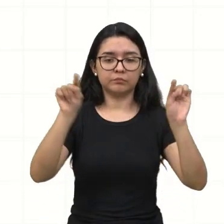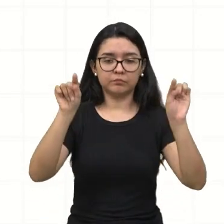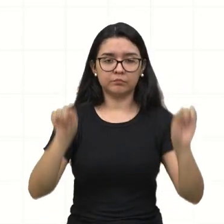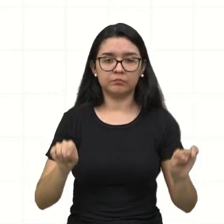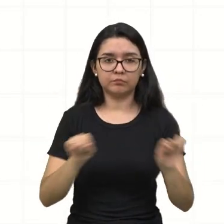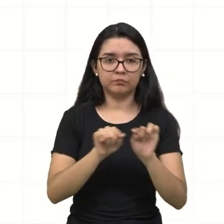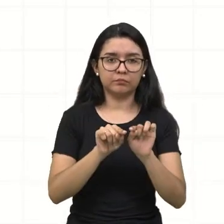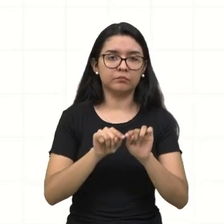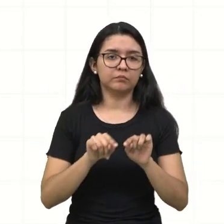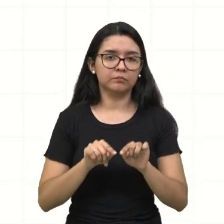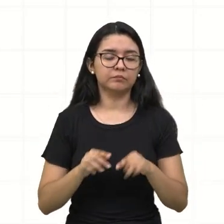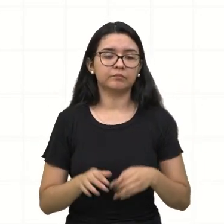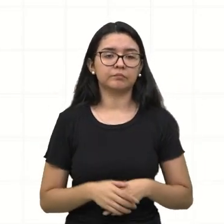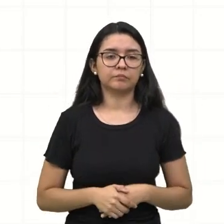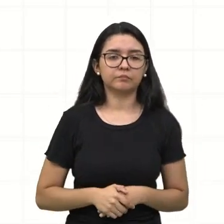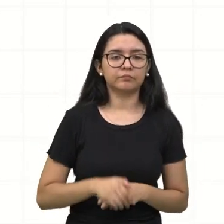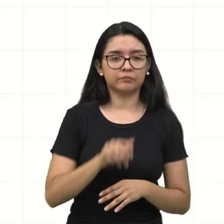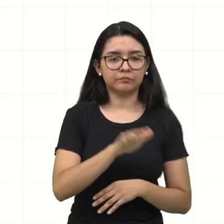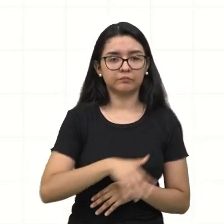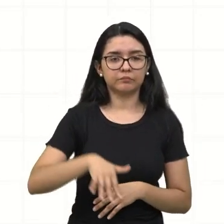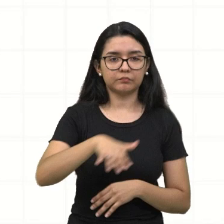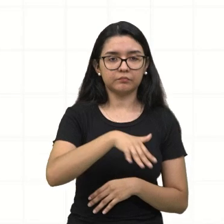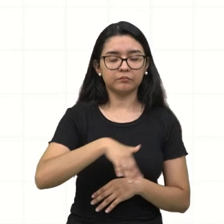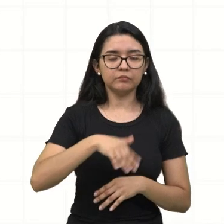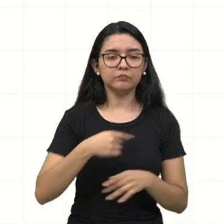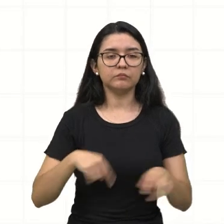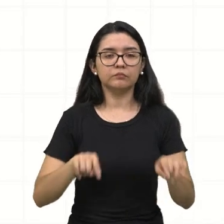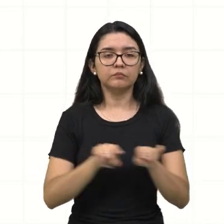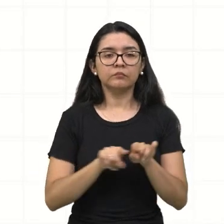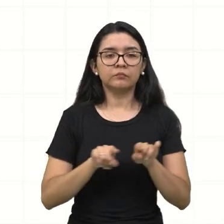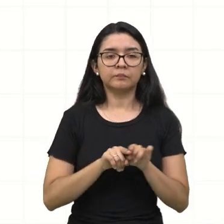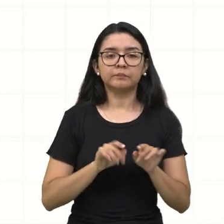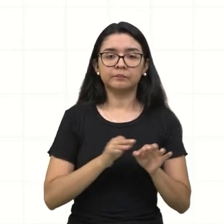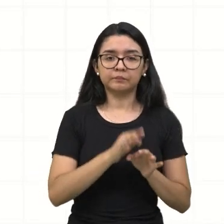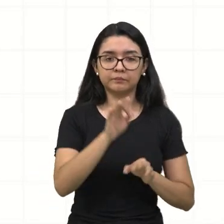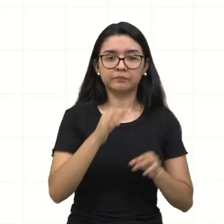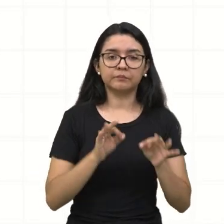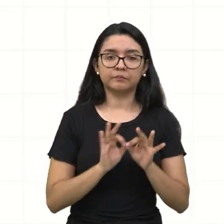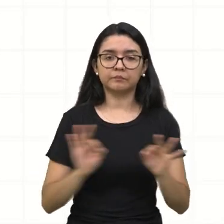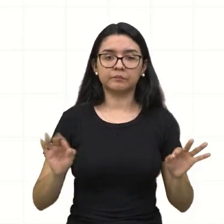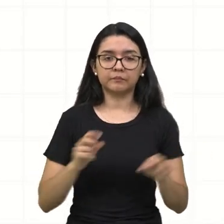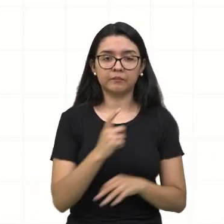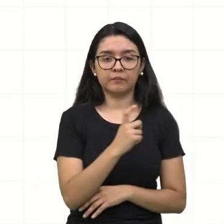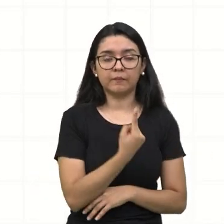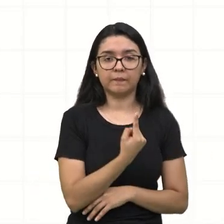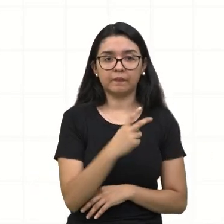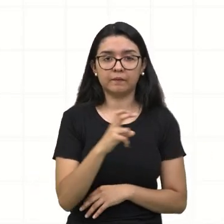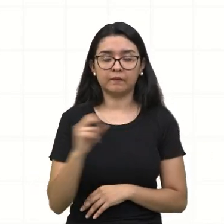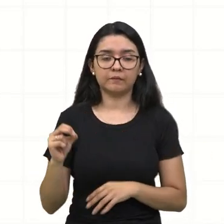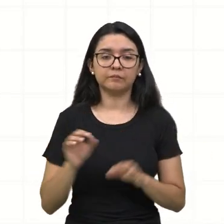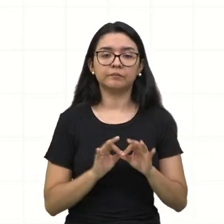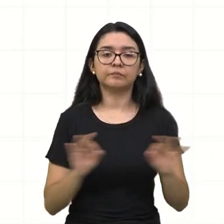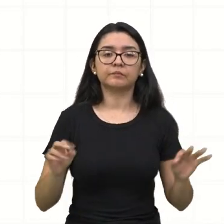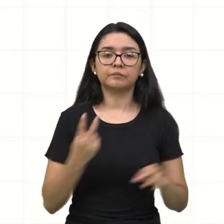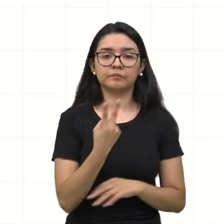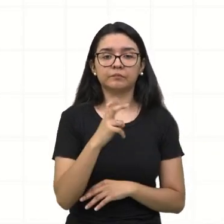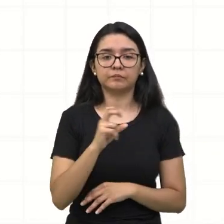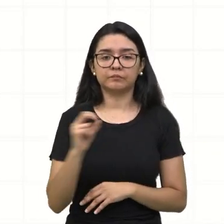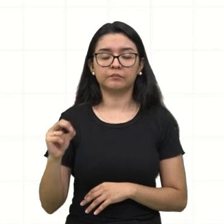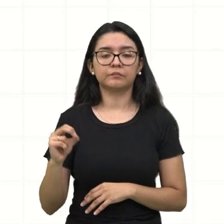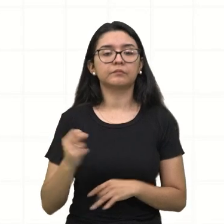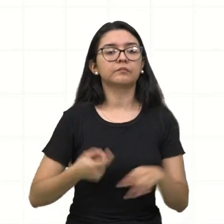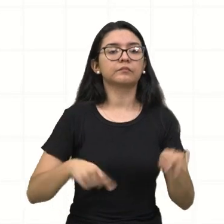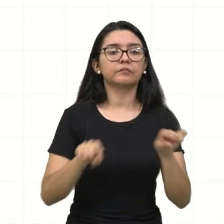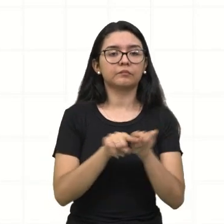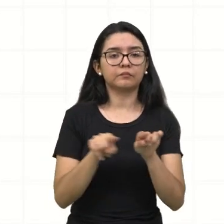do nosso terreno, né? Largura 1.500, comprimento 2.500. E